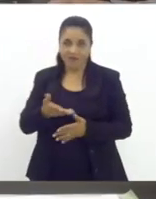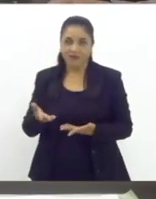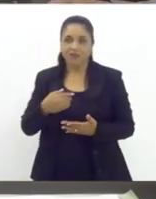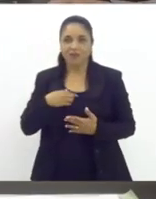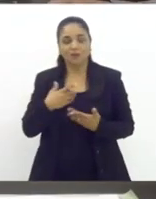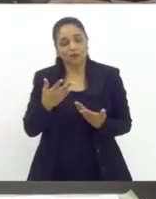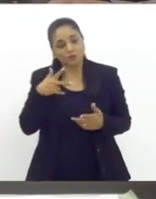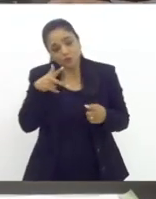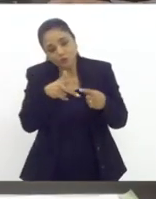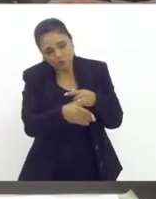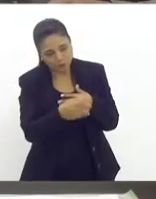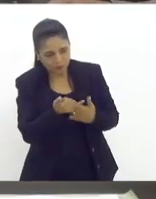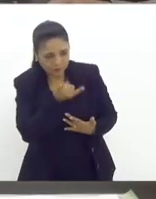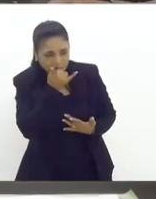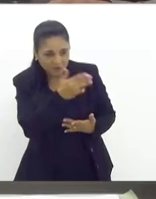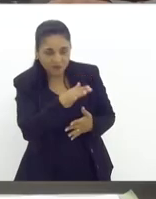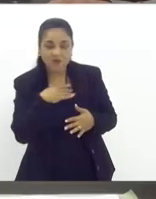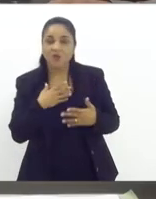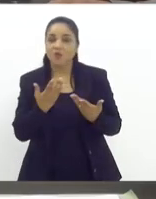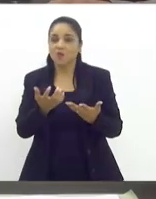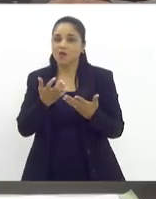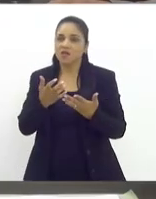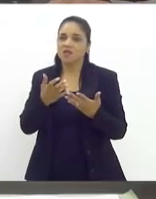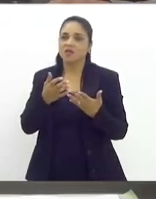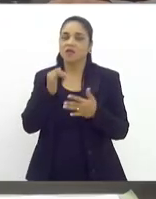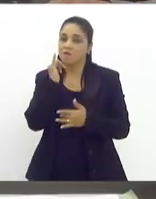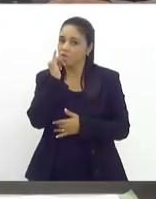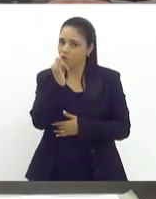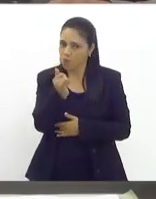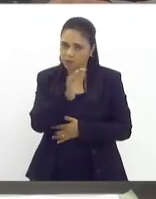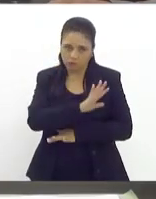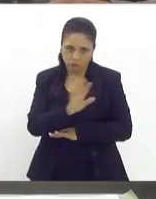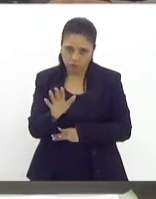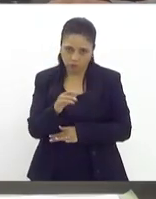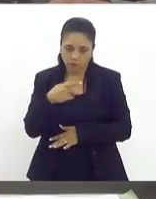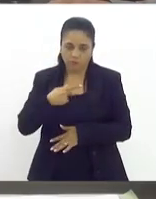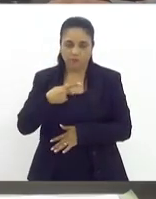Excelência, mas houve a discussão. Eu só queria dar uma informação.